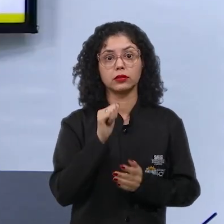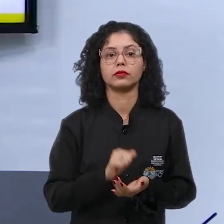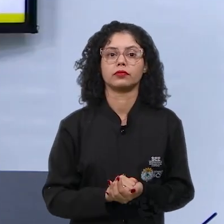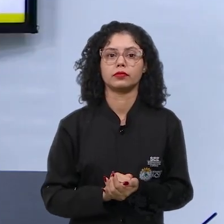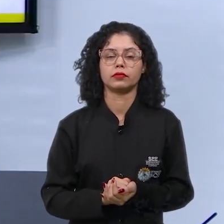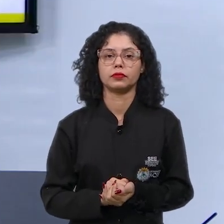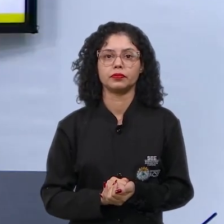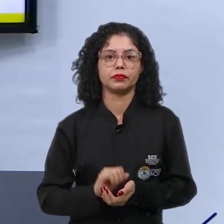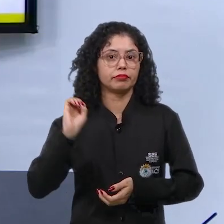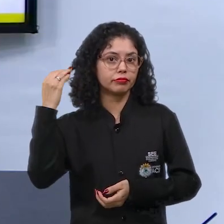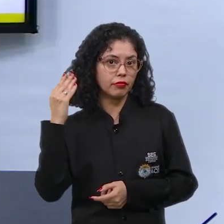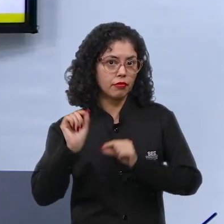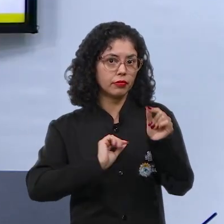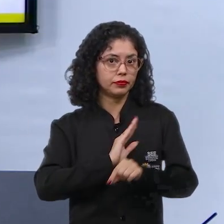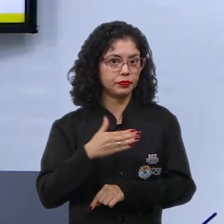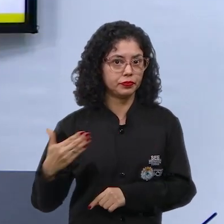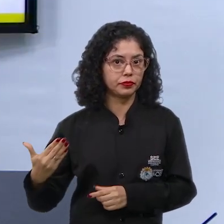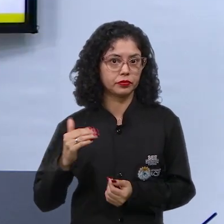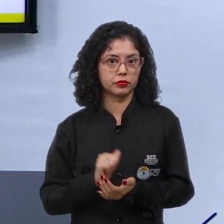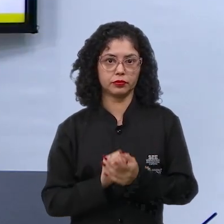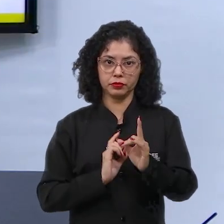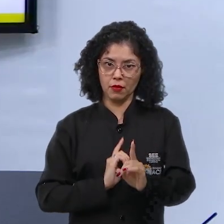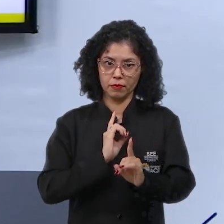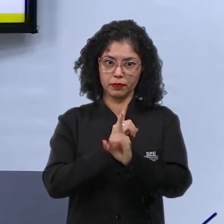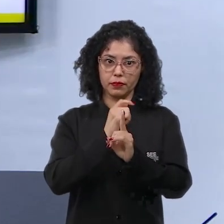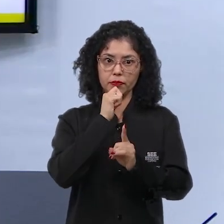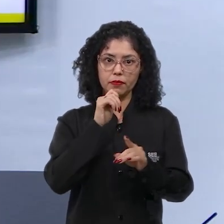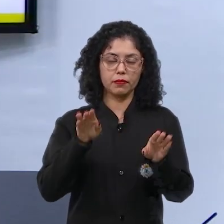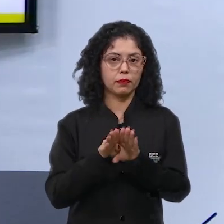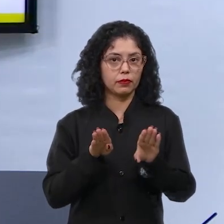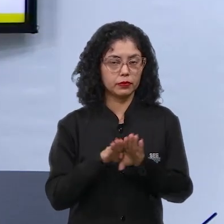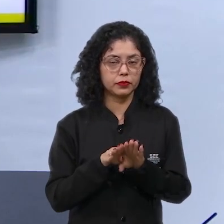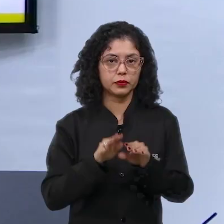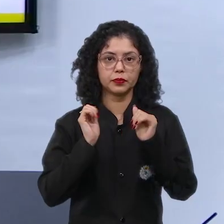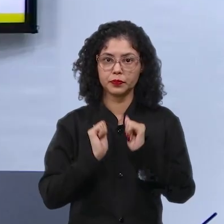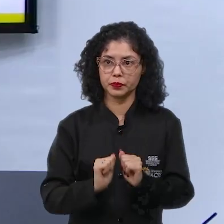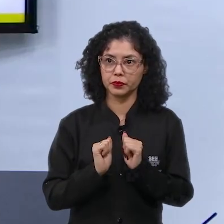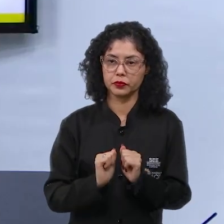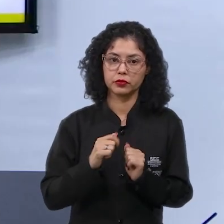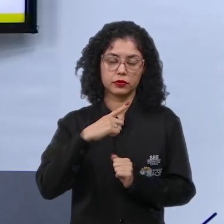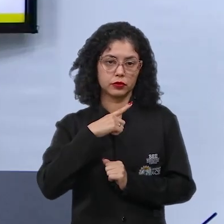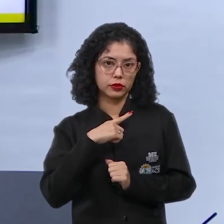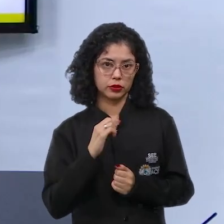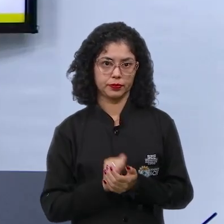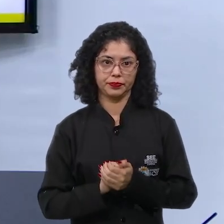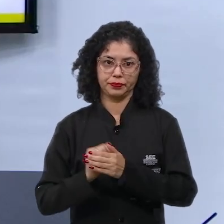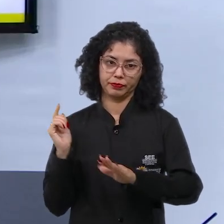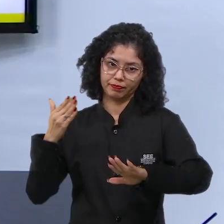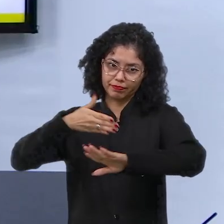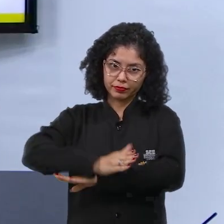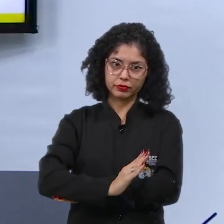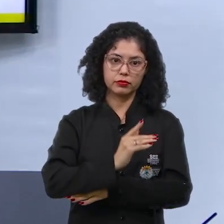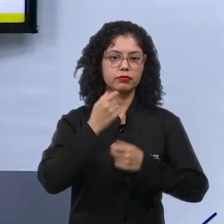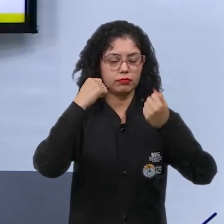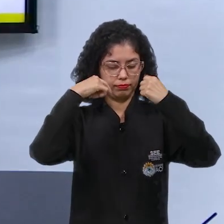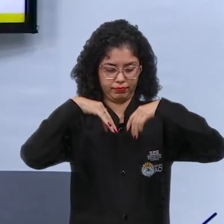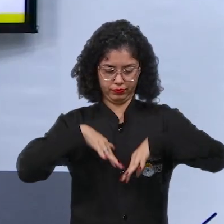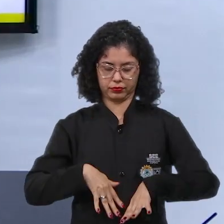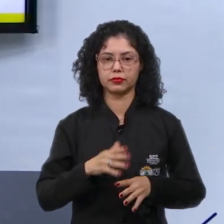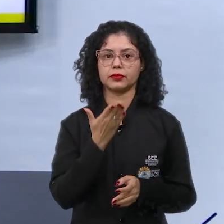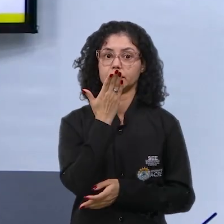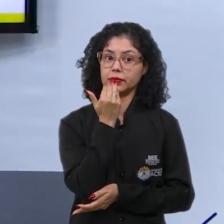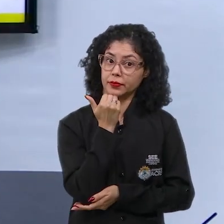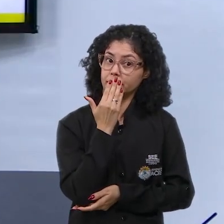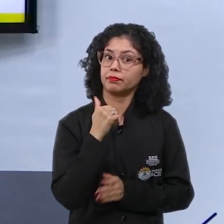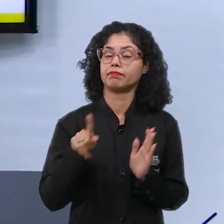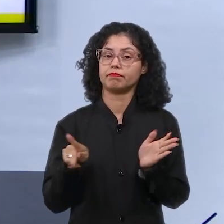atividades. Acontece que quando ele encontra um inseto que possa infectar, ele invade o seu corpo, se